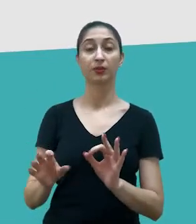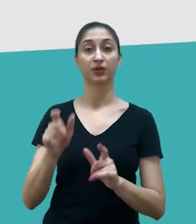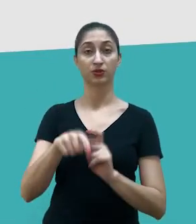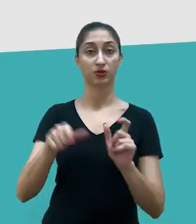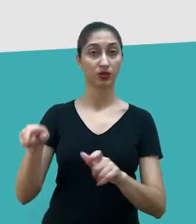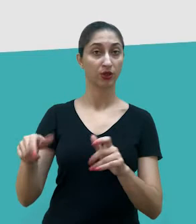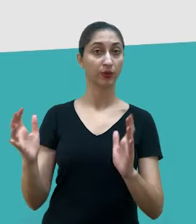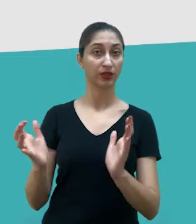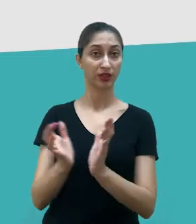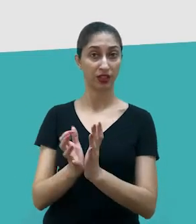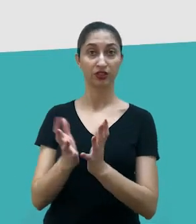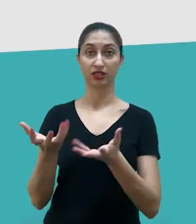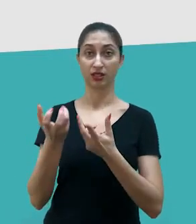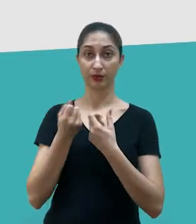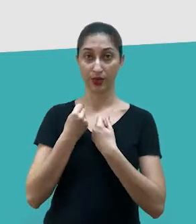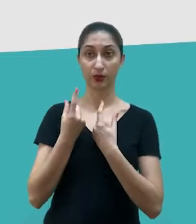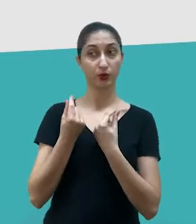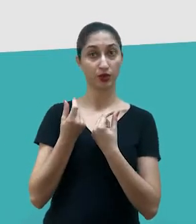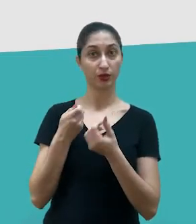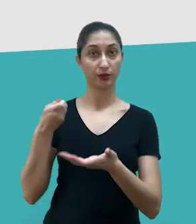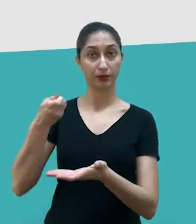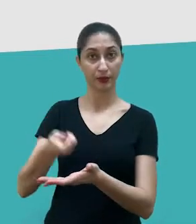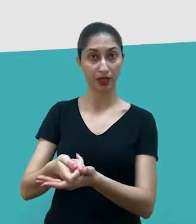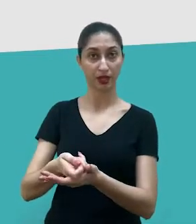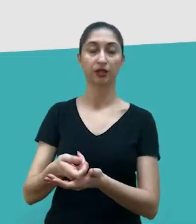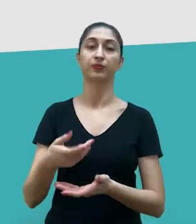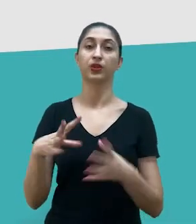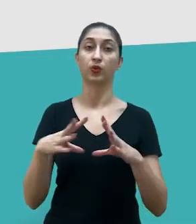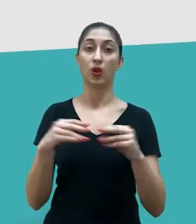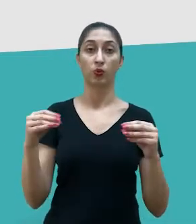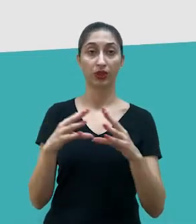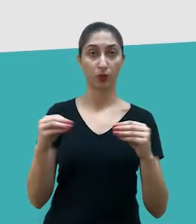comunidades que receberam e foram bem remuneradas. O algodão